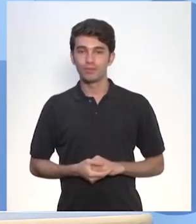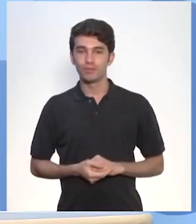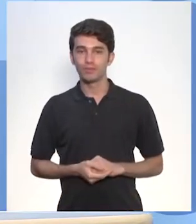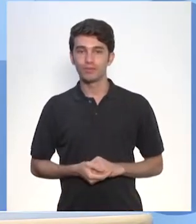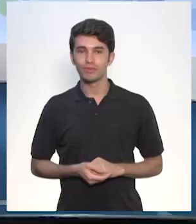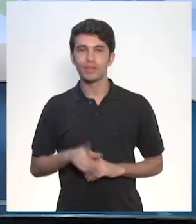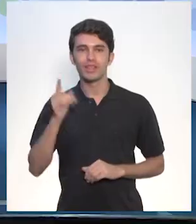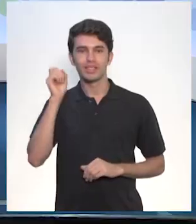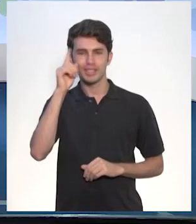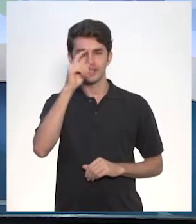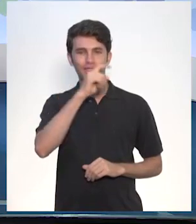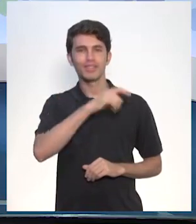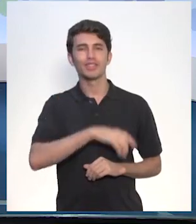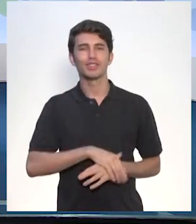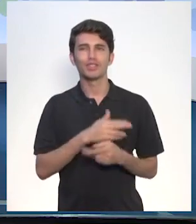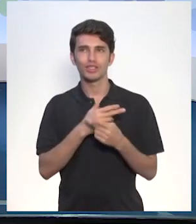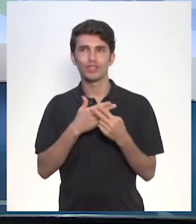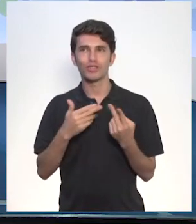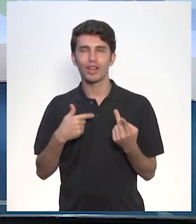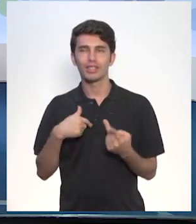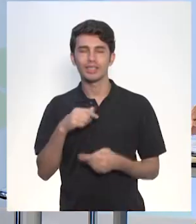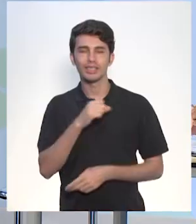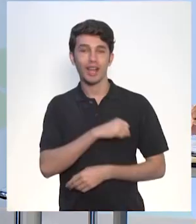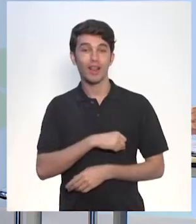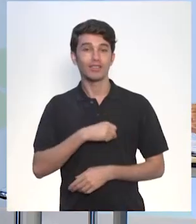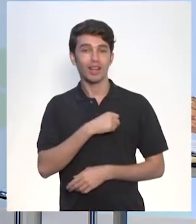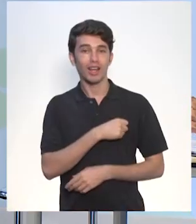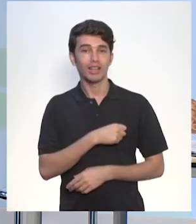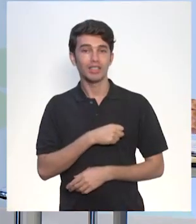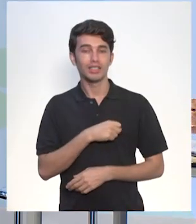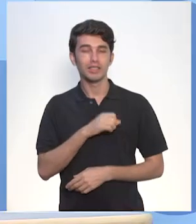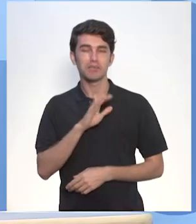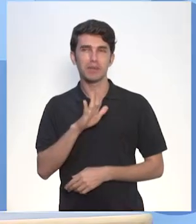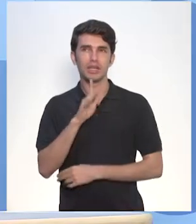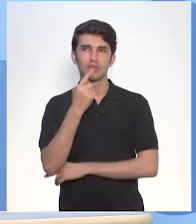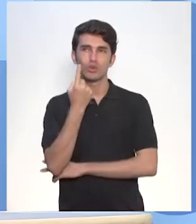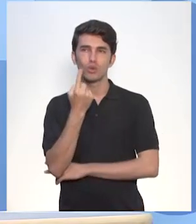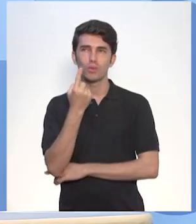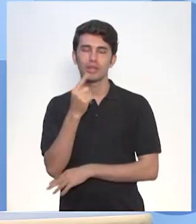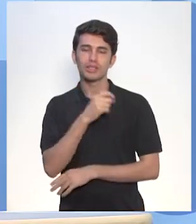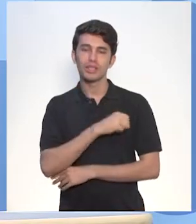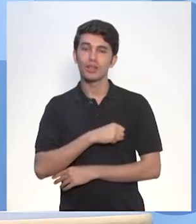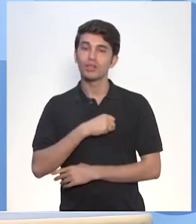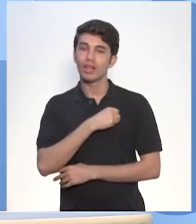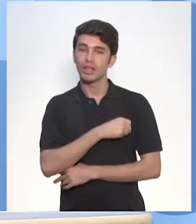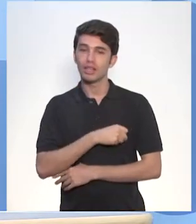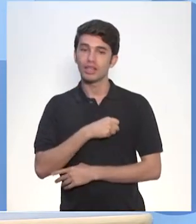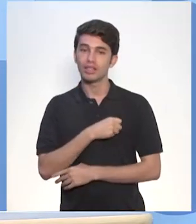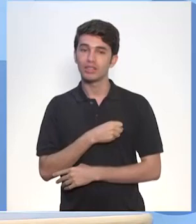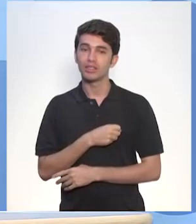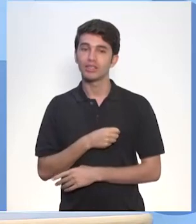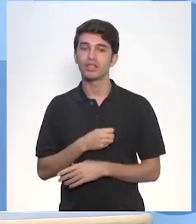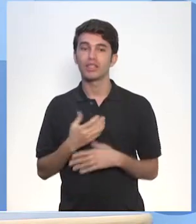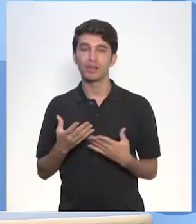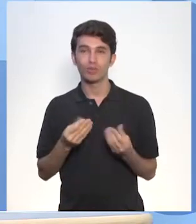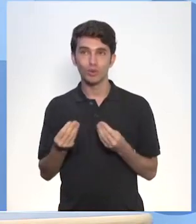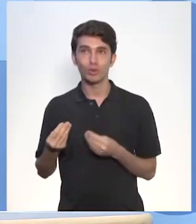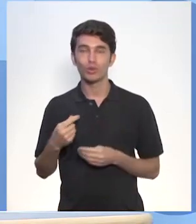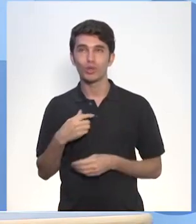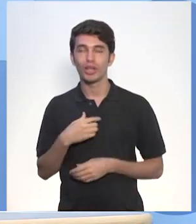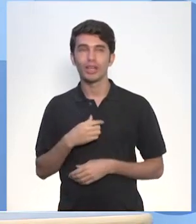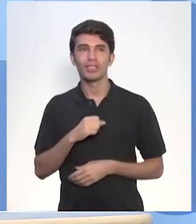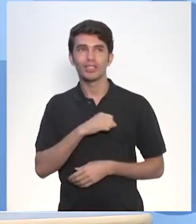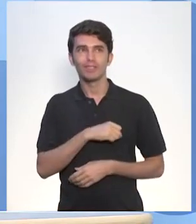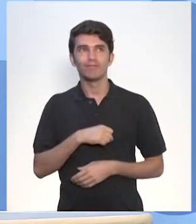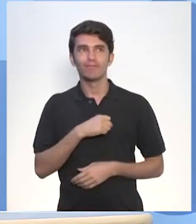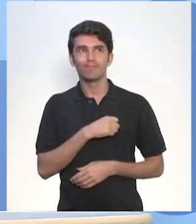Isso é difícil, hein? Tem muitas saudades que eu tenho. Mas uma saudade que é muito grande que eu tenho é